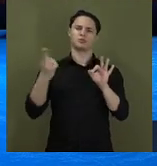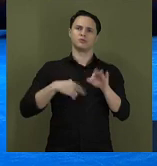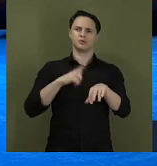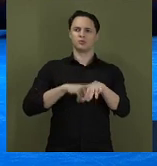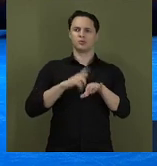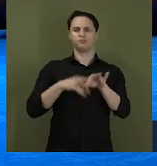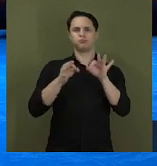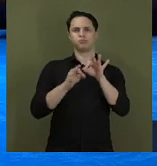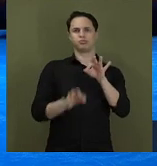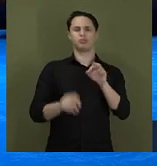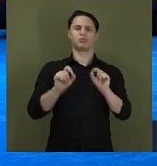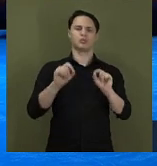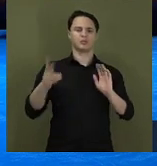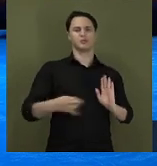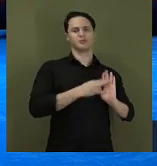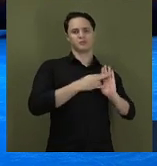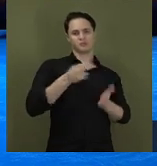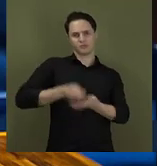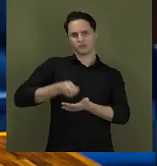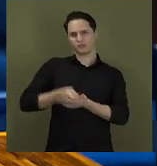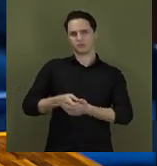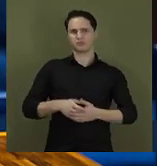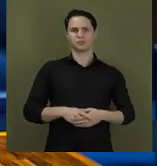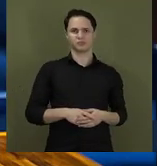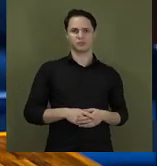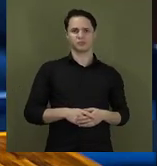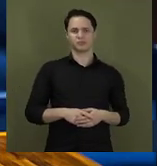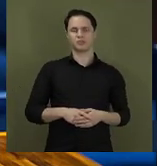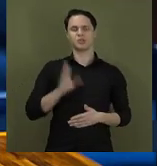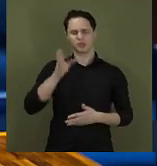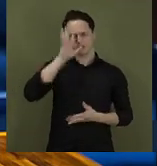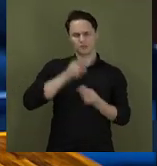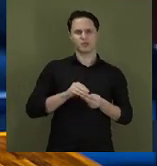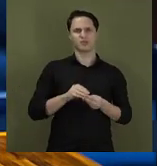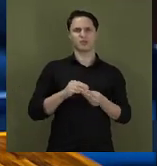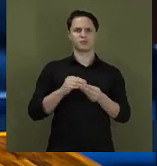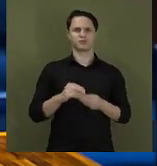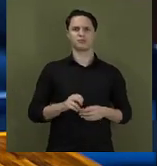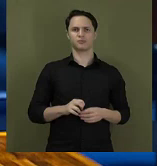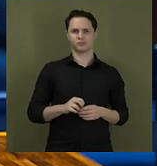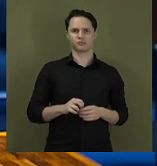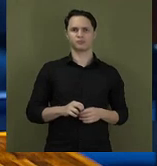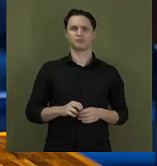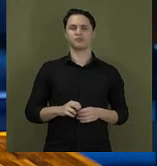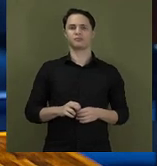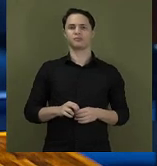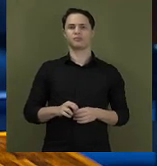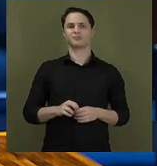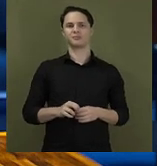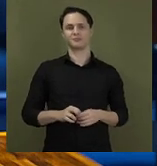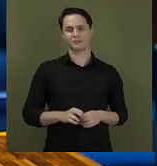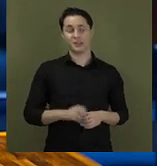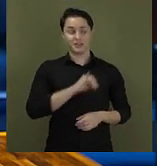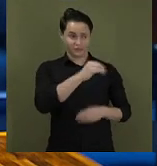por desconhecer o que regimentalmente nos é exigido. Estou encerrando, presidente. Encerrar, se eu puder terminar, eu agradeço.